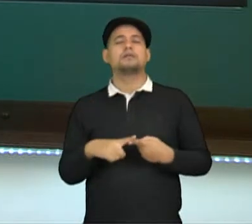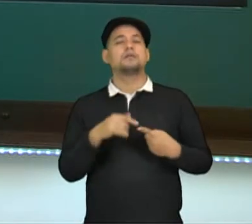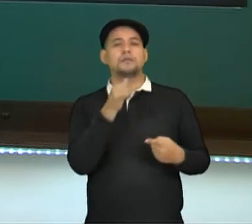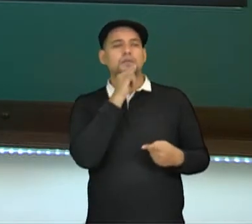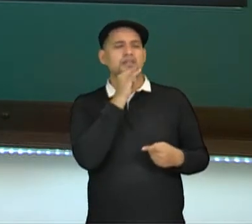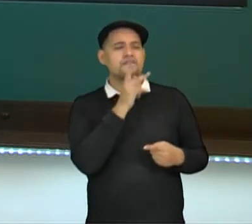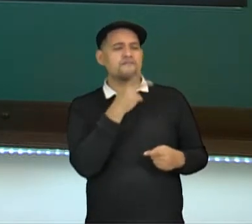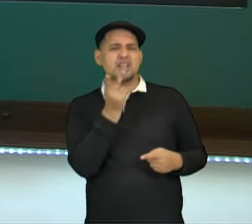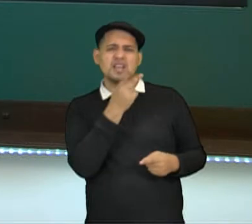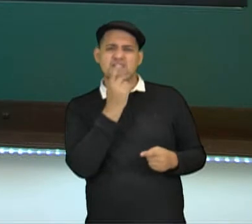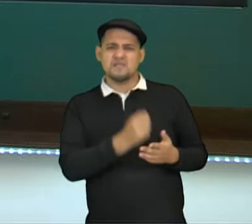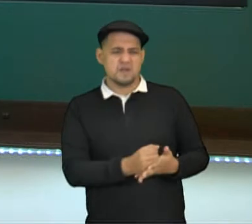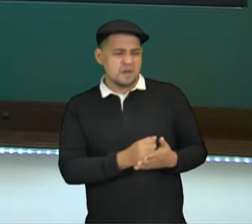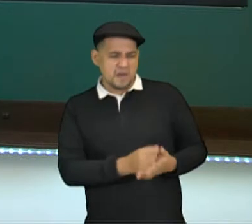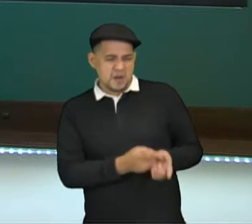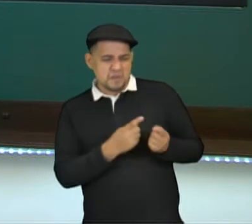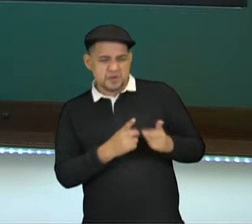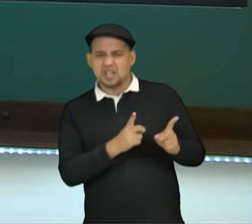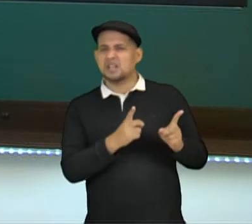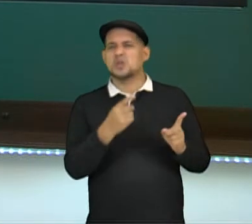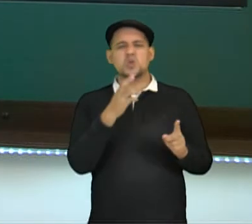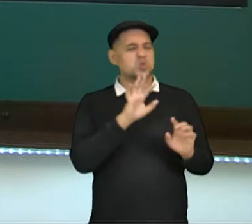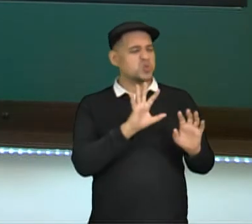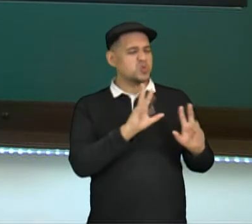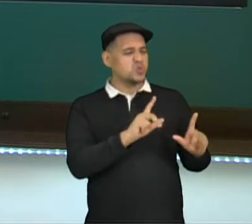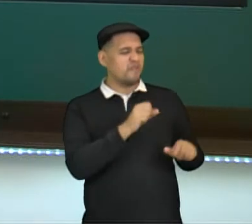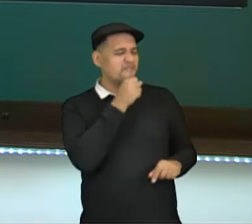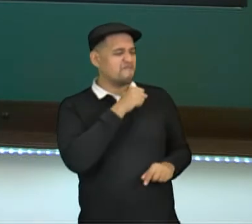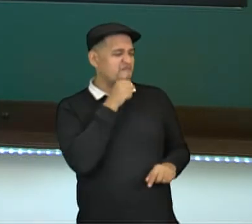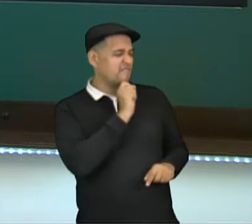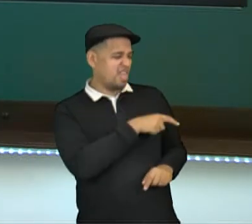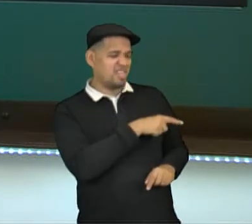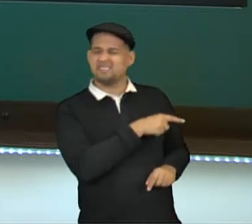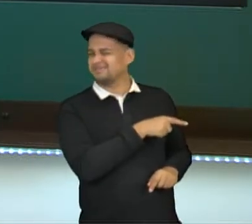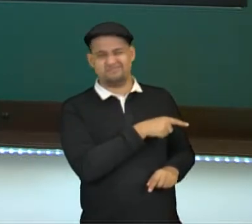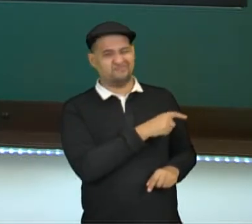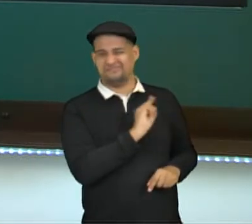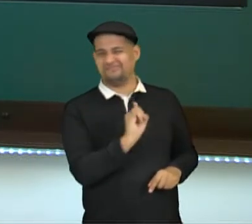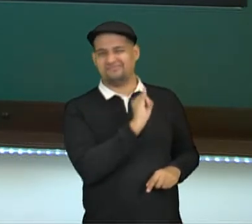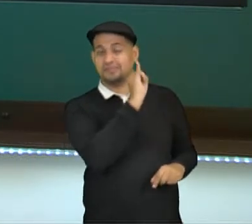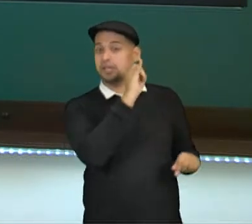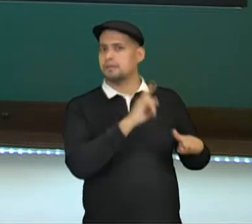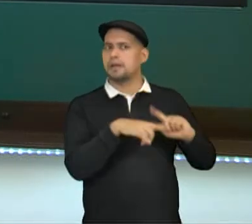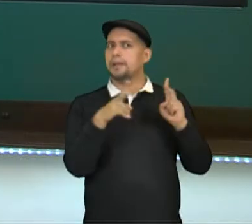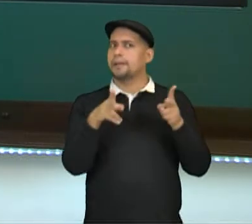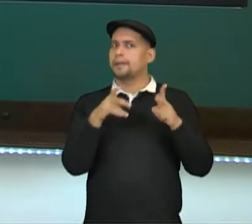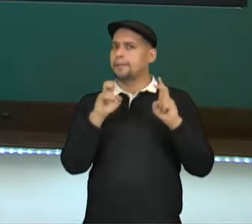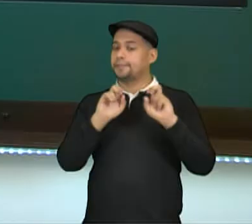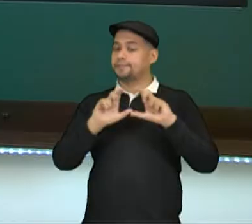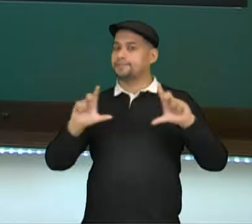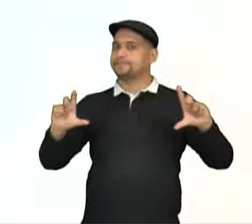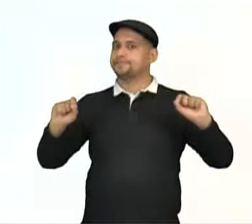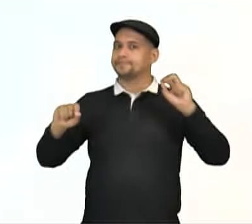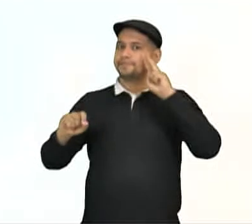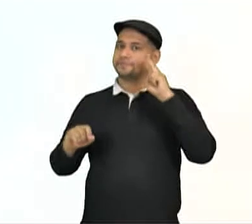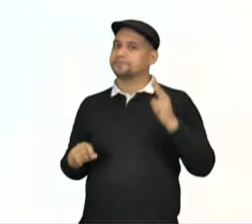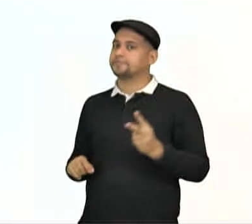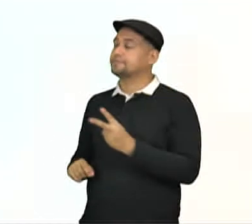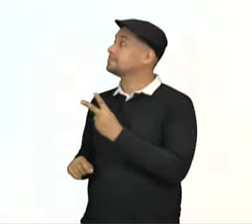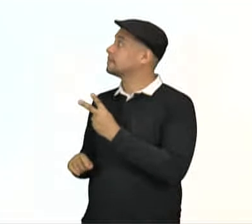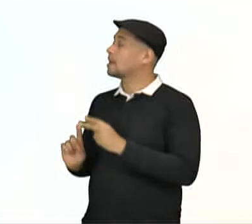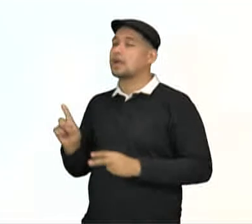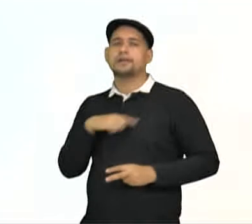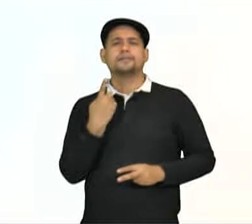a incitação a falar que tudo que é velho não era importante. Olha só um pedaço do manifesto. Nós afirmamos